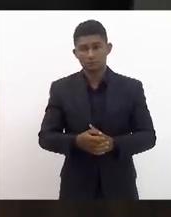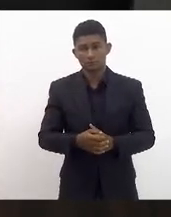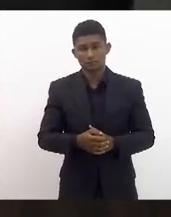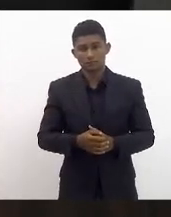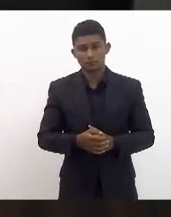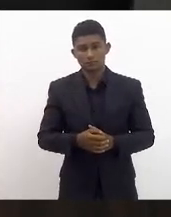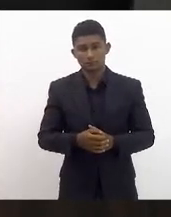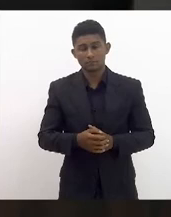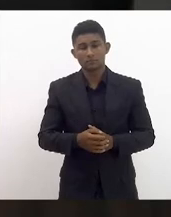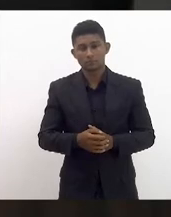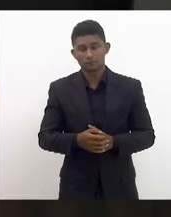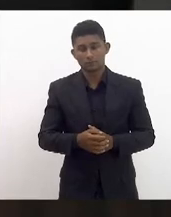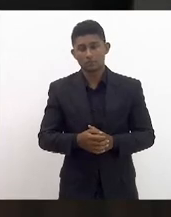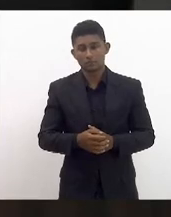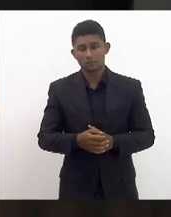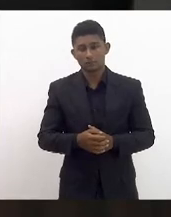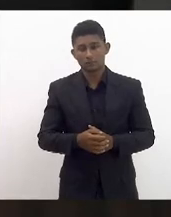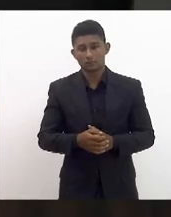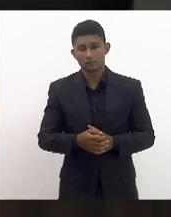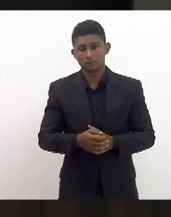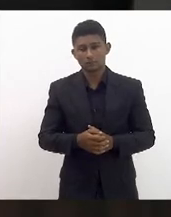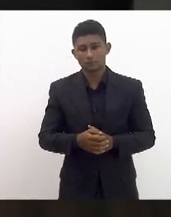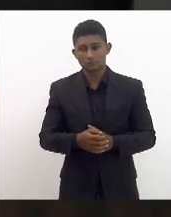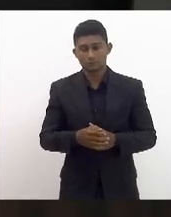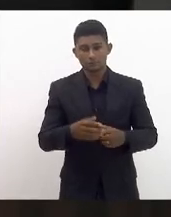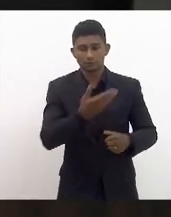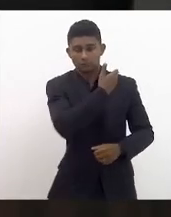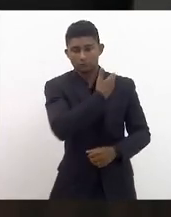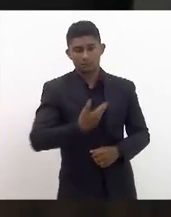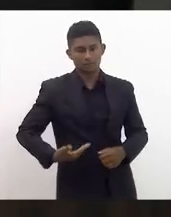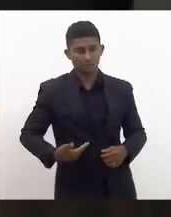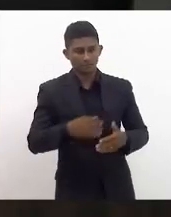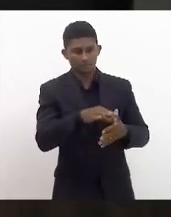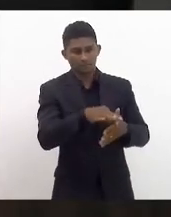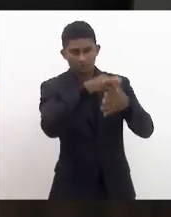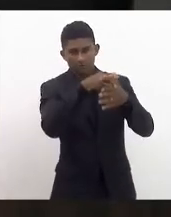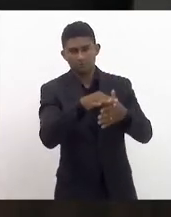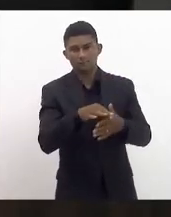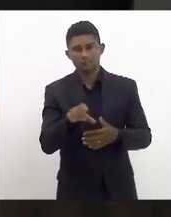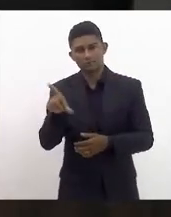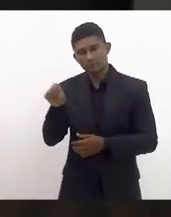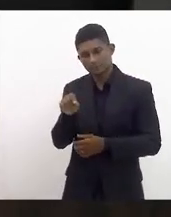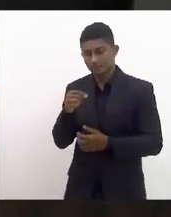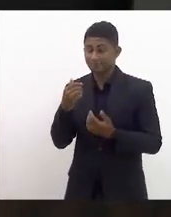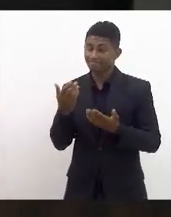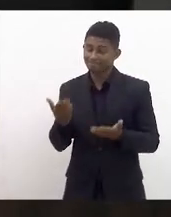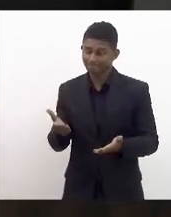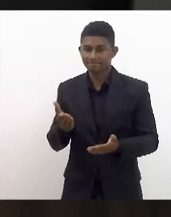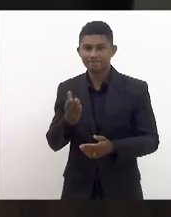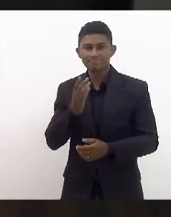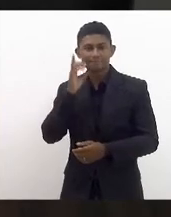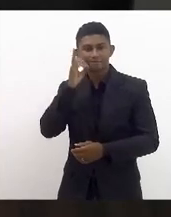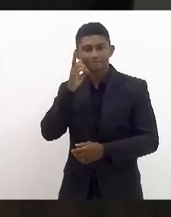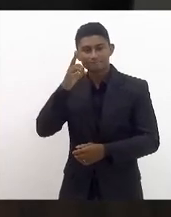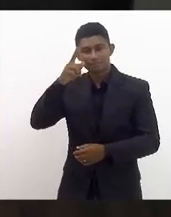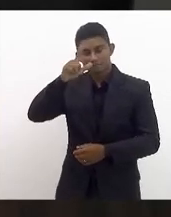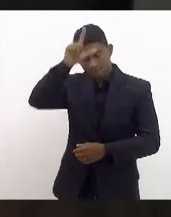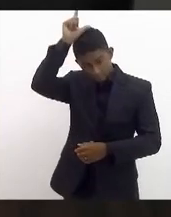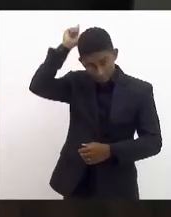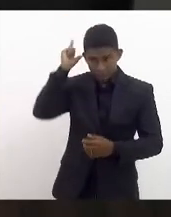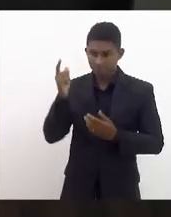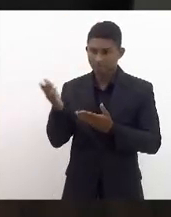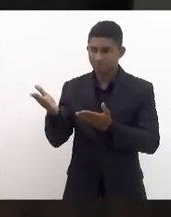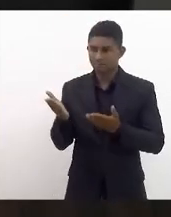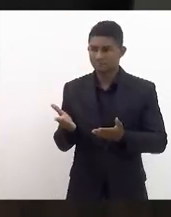por delegação do líder do governo, deputado Luiz Paulo,